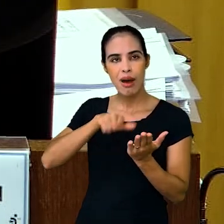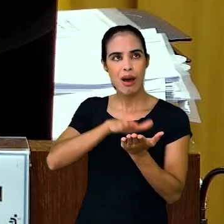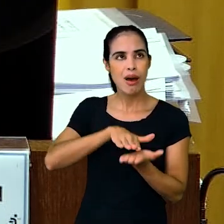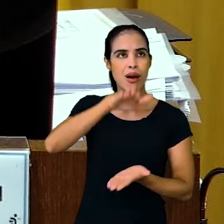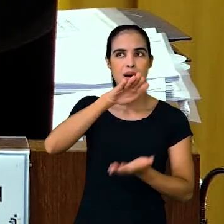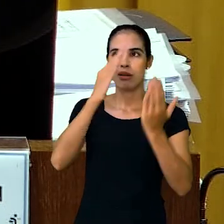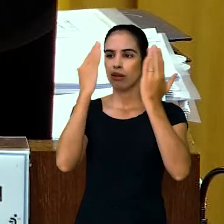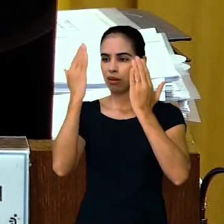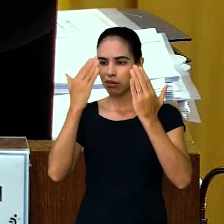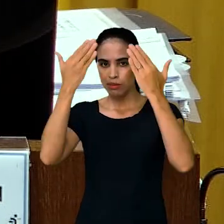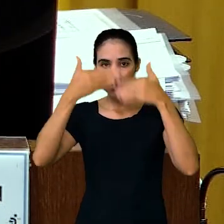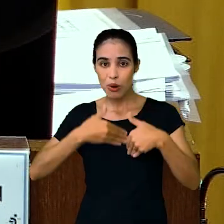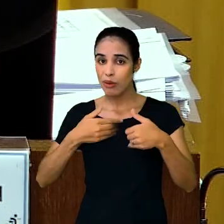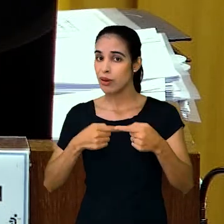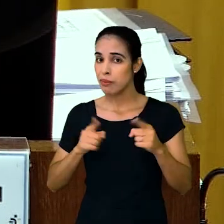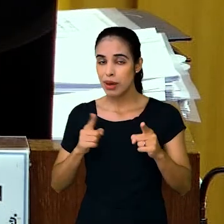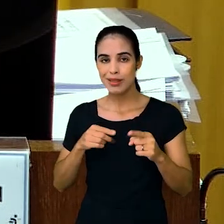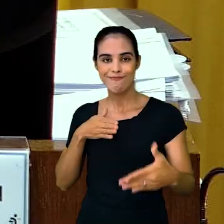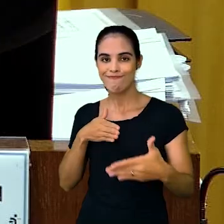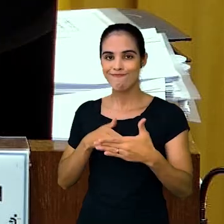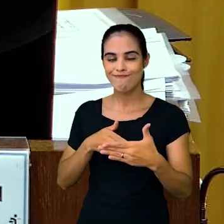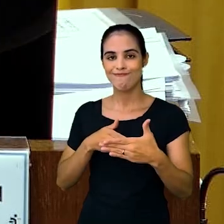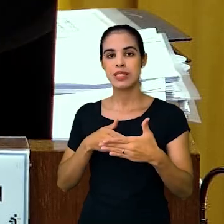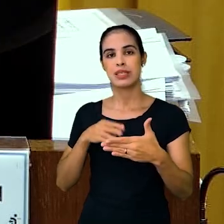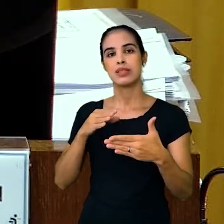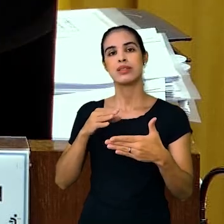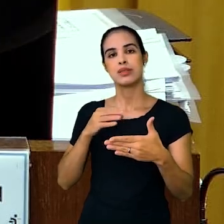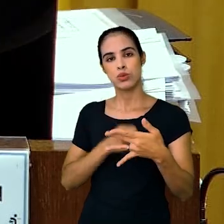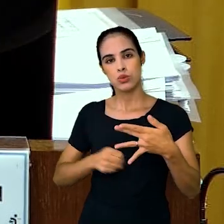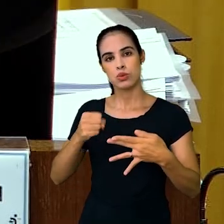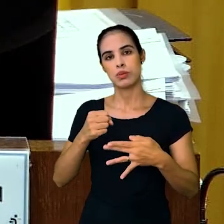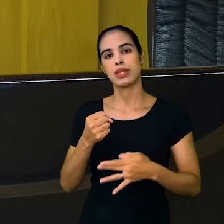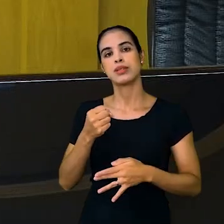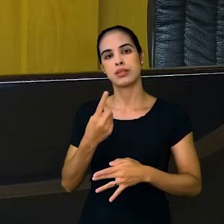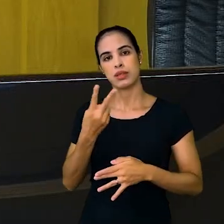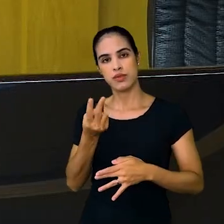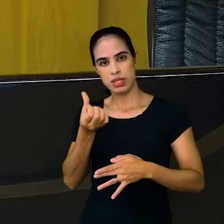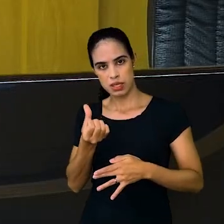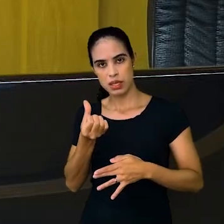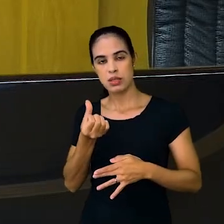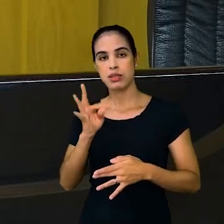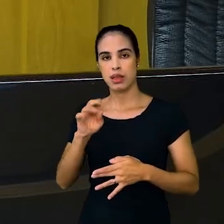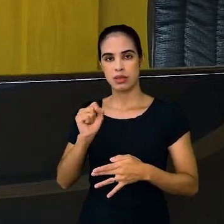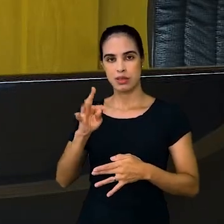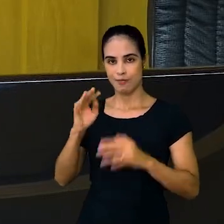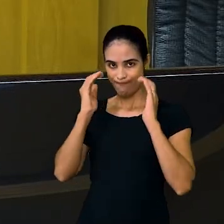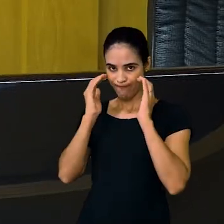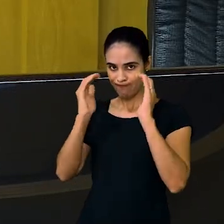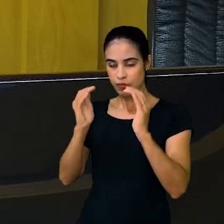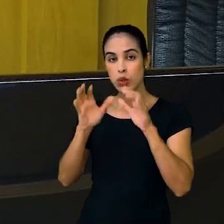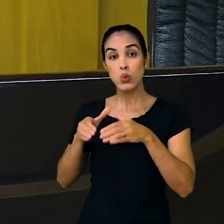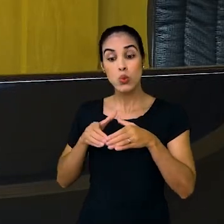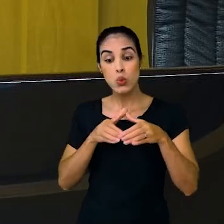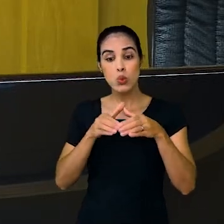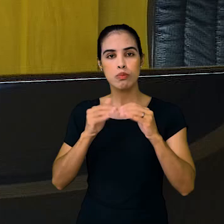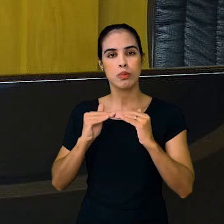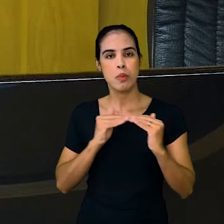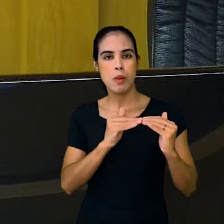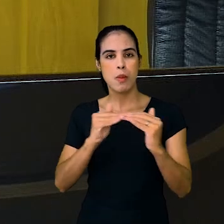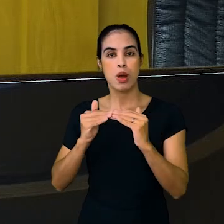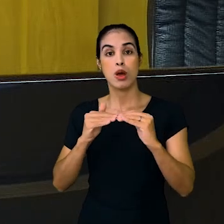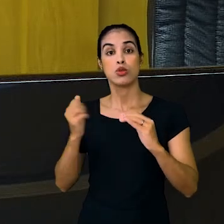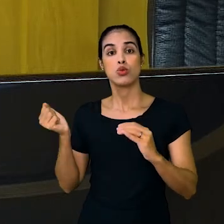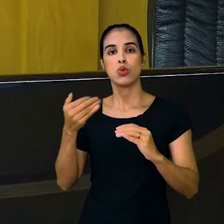provas, o que é vedado pela súmula 126 do TST. A decisão da turma foi unânime e não cabe